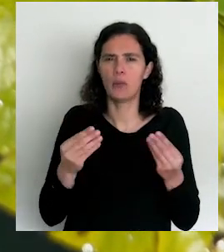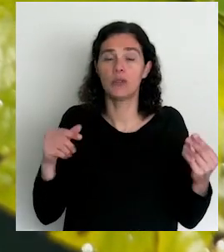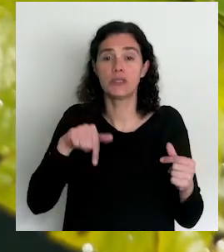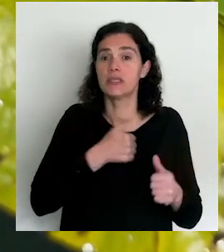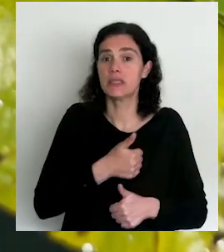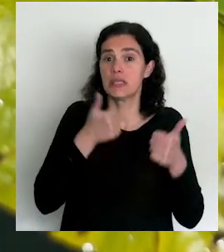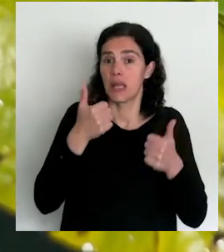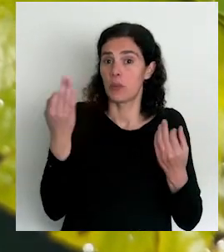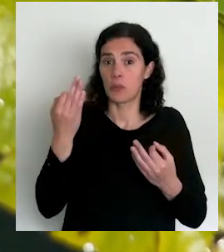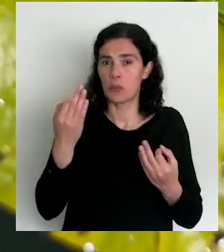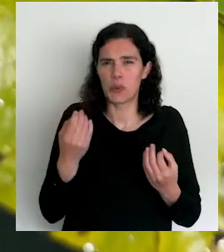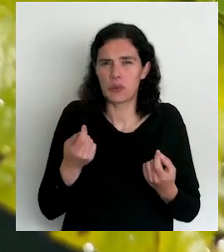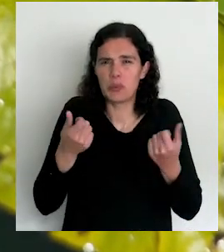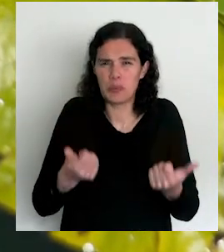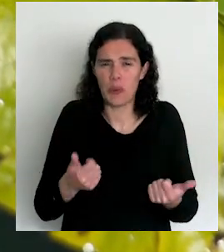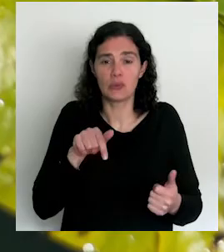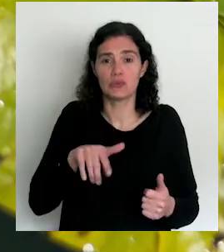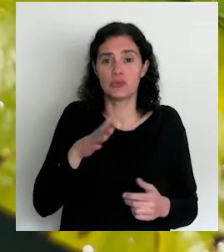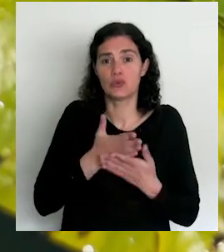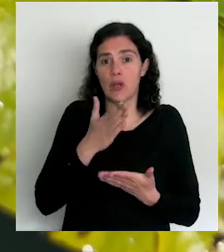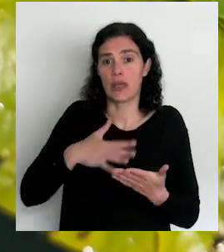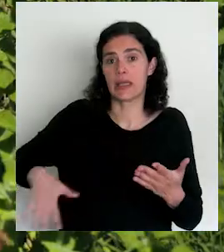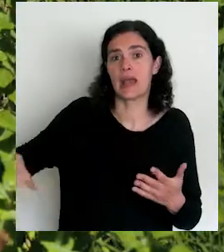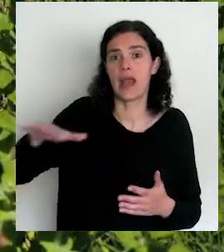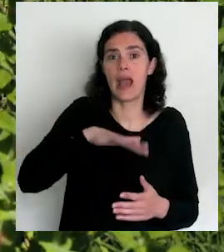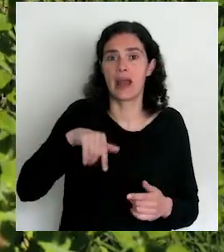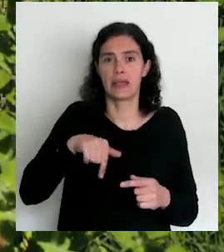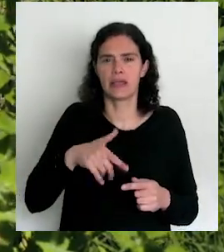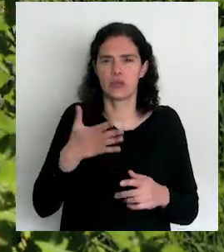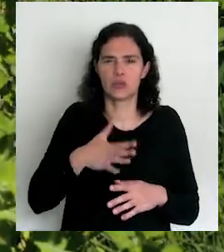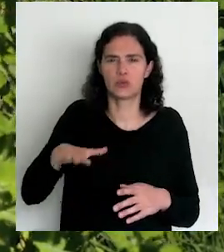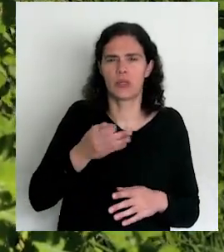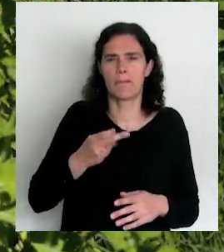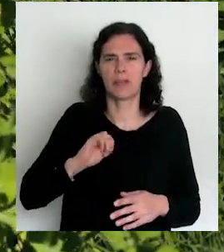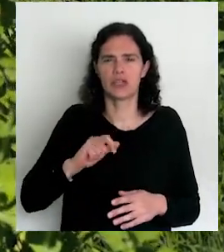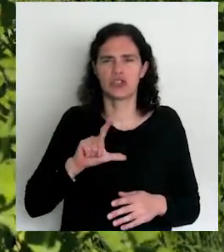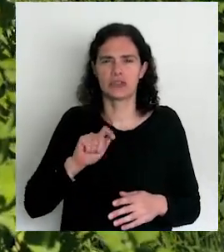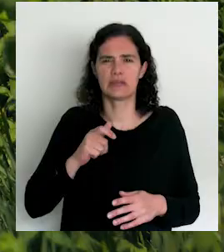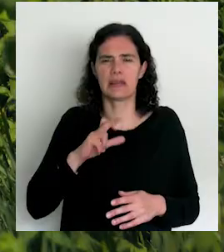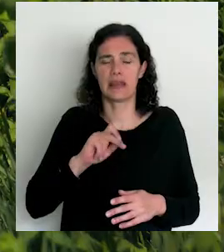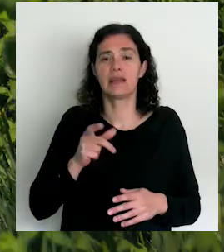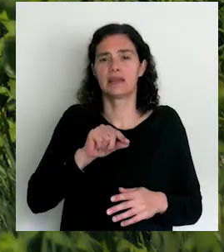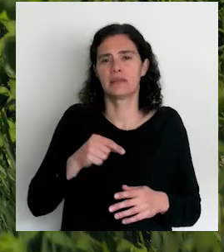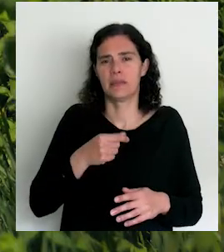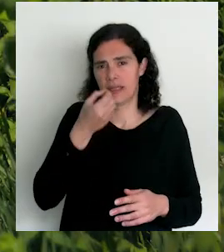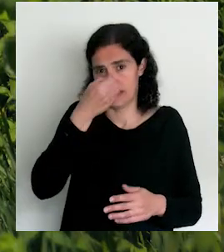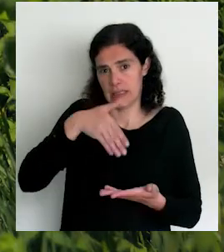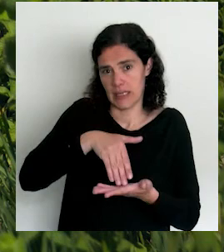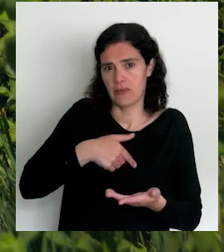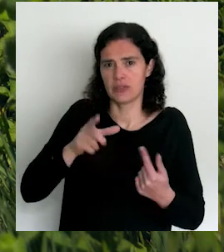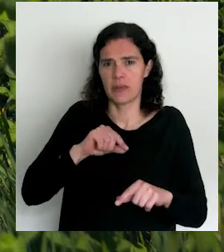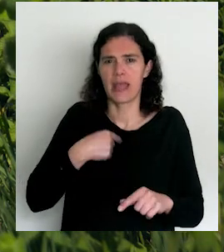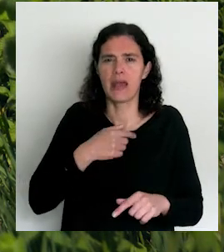da cidade do Porto nem é assim tão comum, só há aqui nesta área à volta da Pasteleira e de Serralves. O Parque de Serralves tem